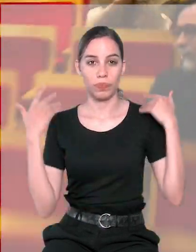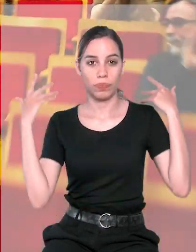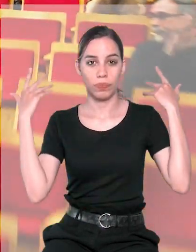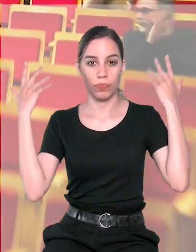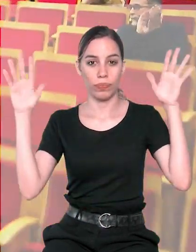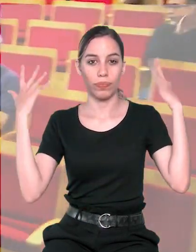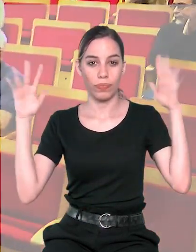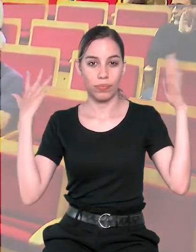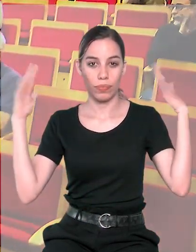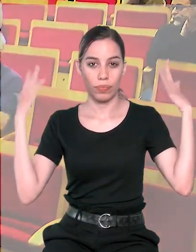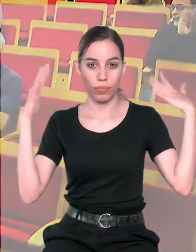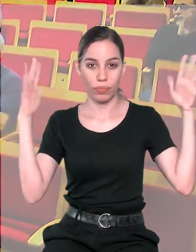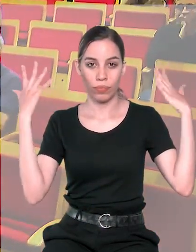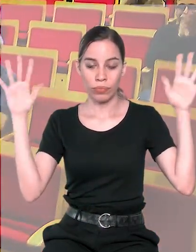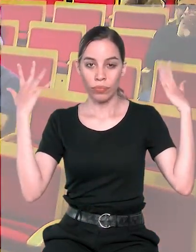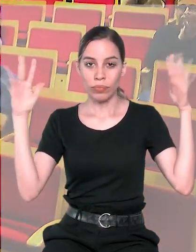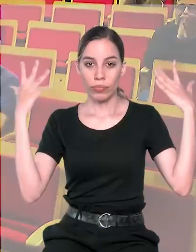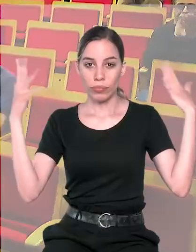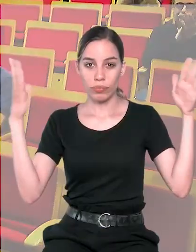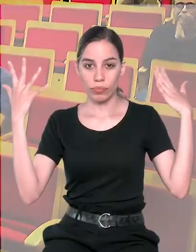com palmas.